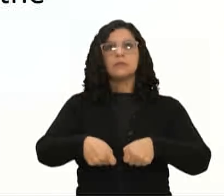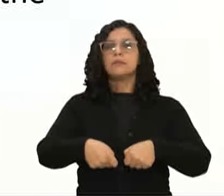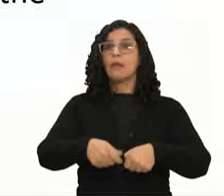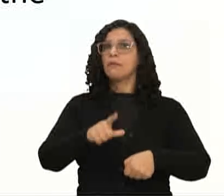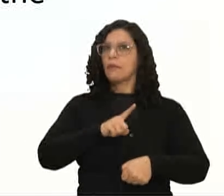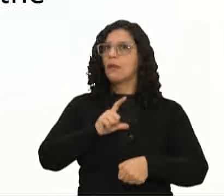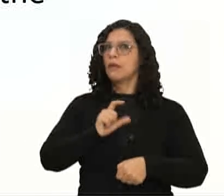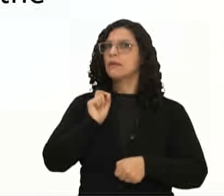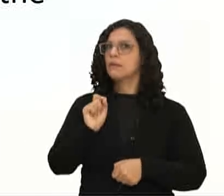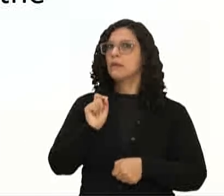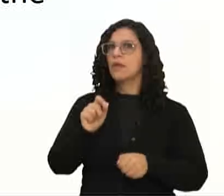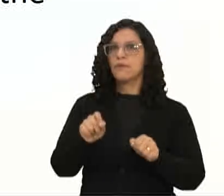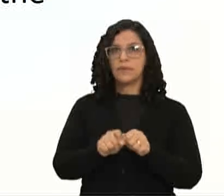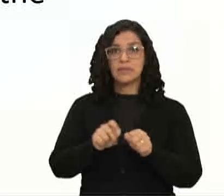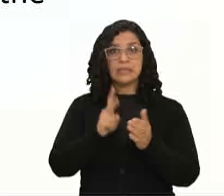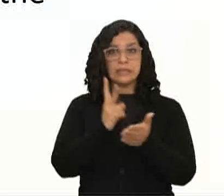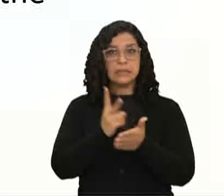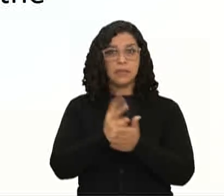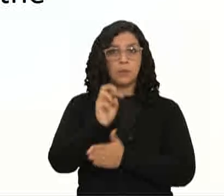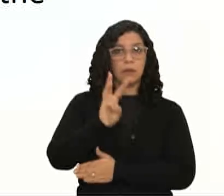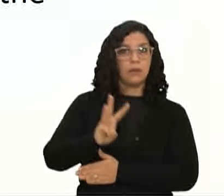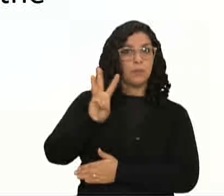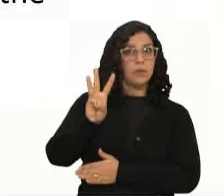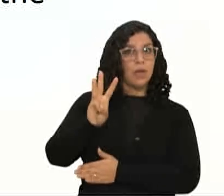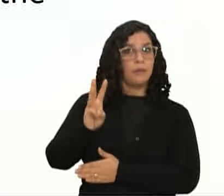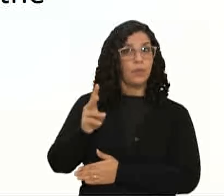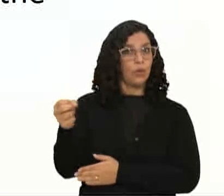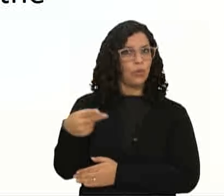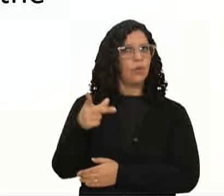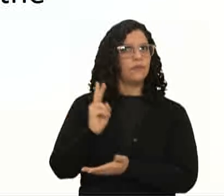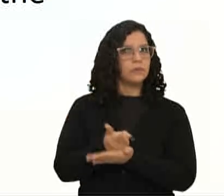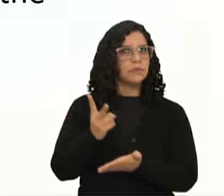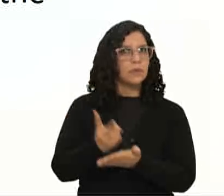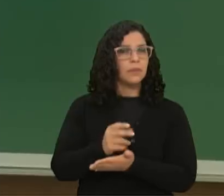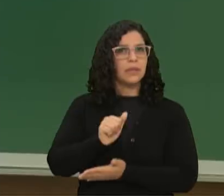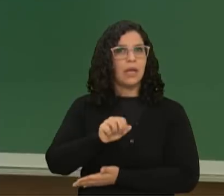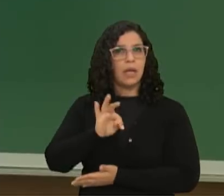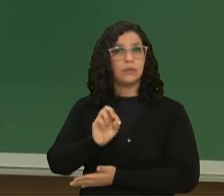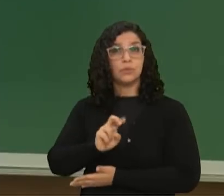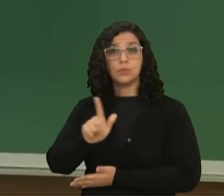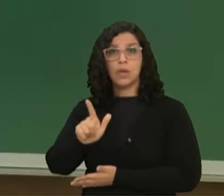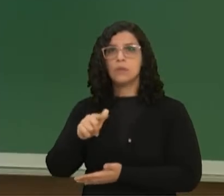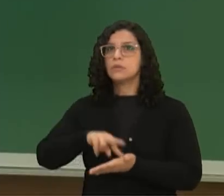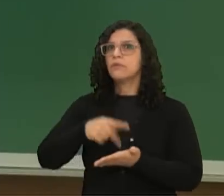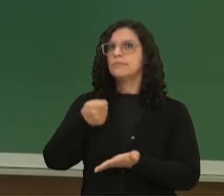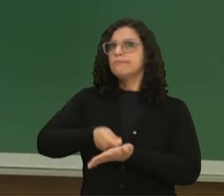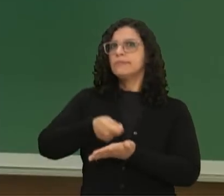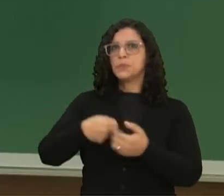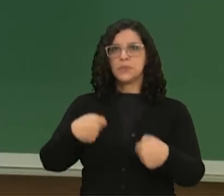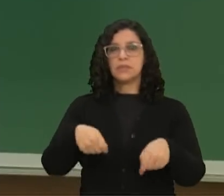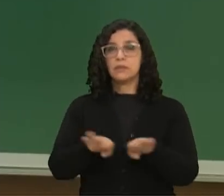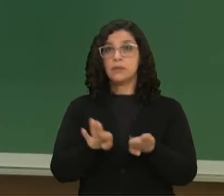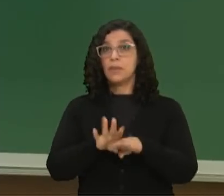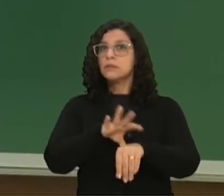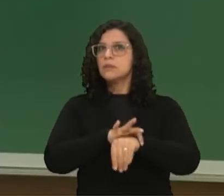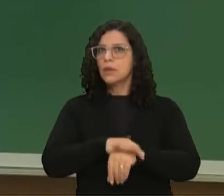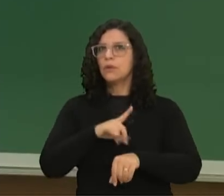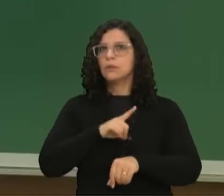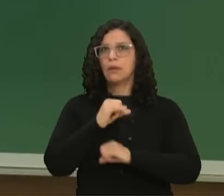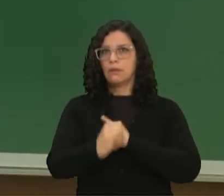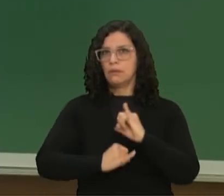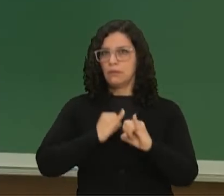tem que manter o navegador atualizado. Esse tem que seria uma obrigação para que você possa estar